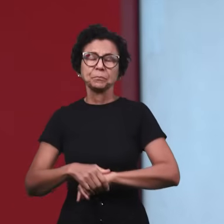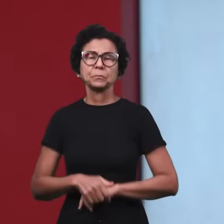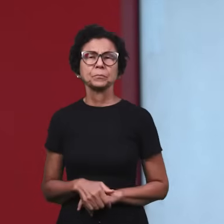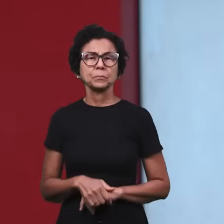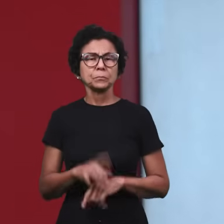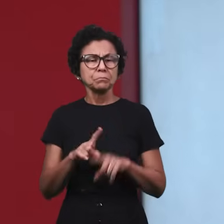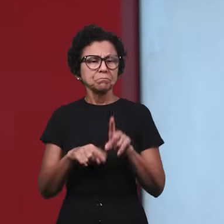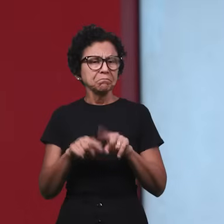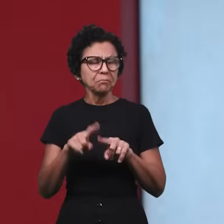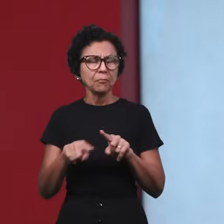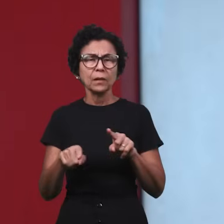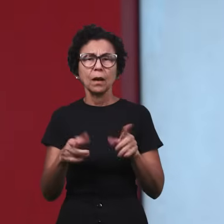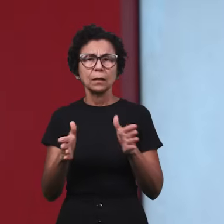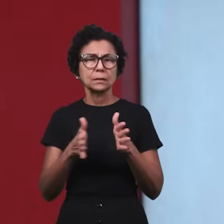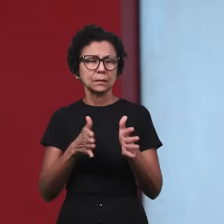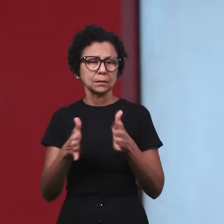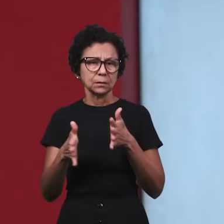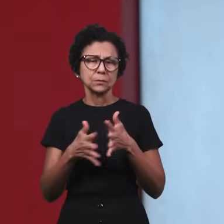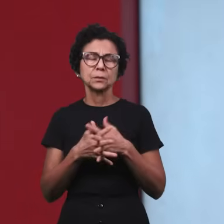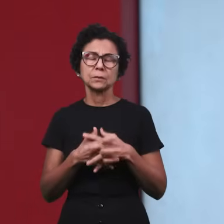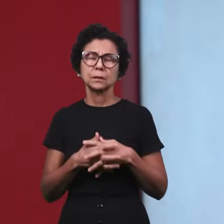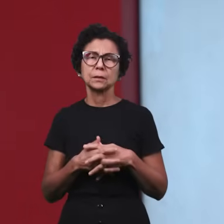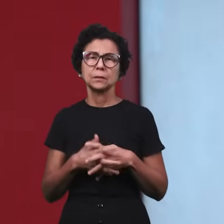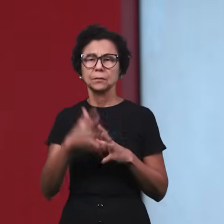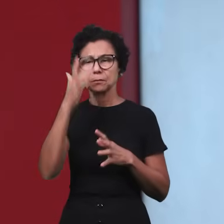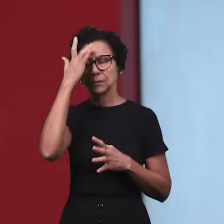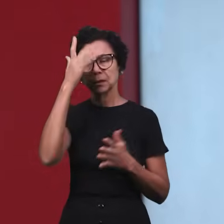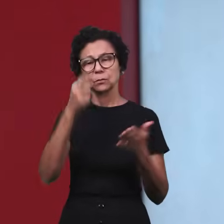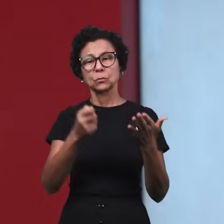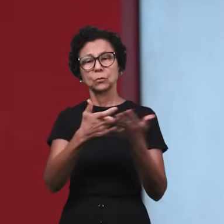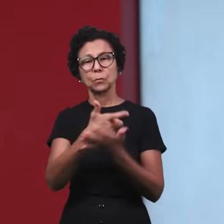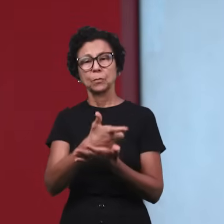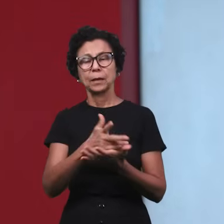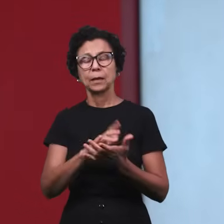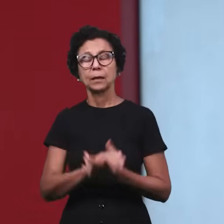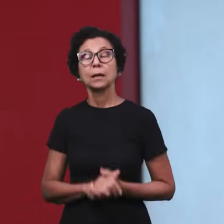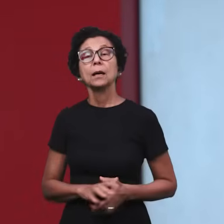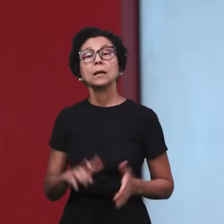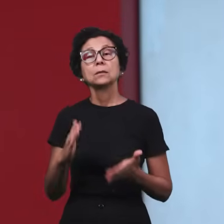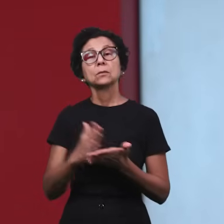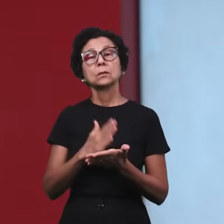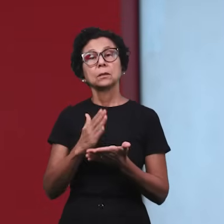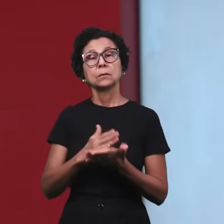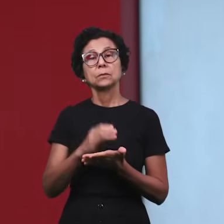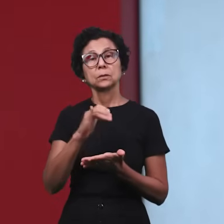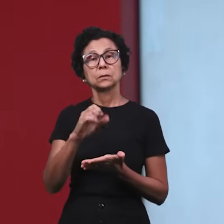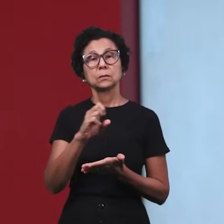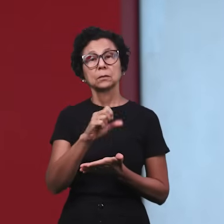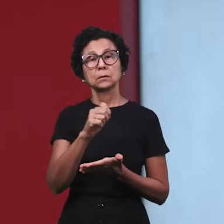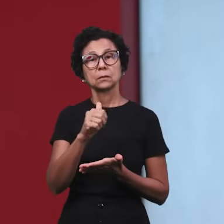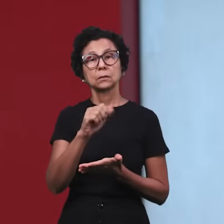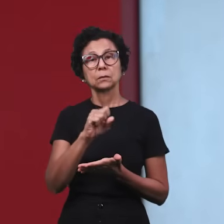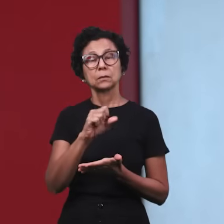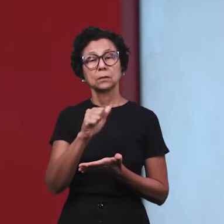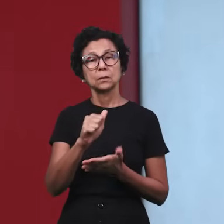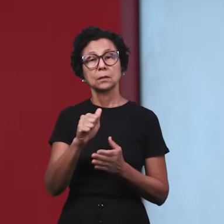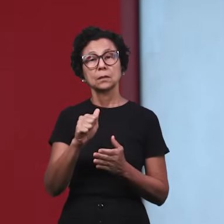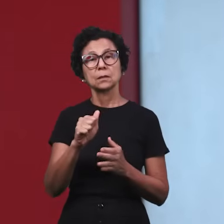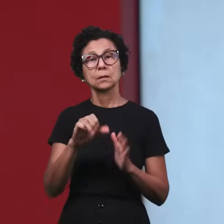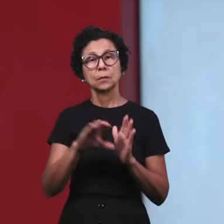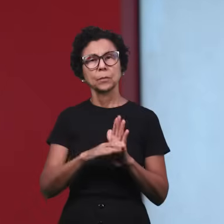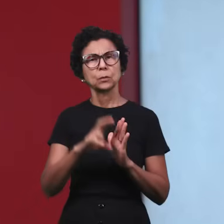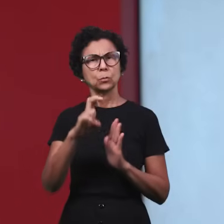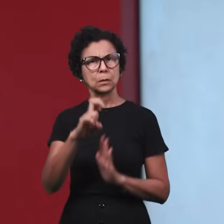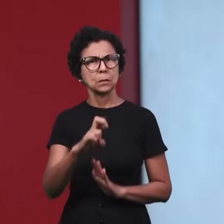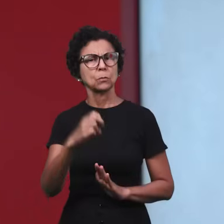esta lã, né, quando fala busca a lã, a palavra do Senhor em Isaías 53 vai nos trazer que o Senhor Jesus foi